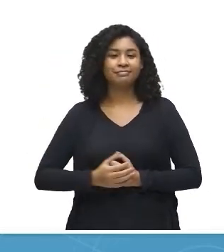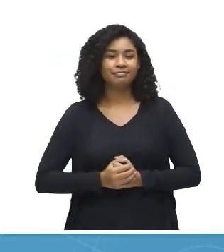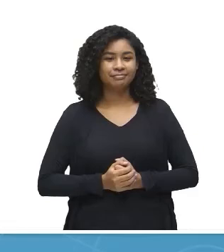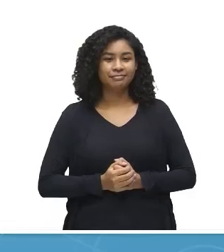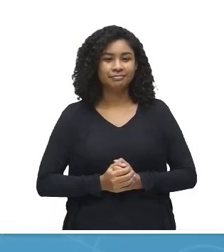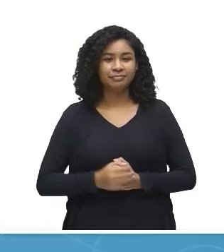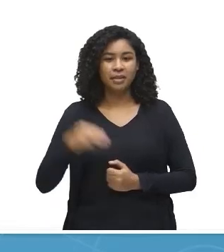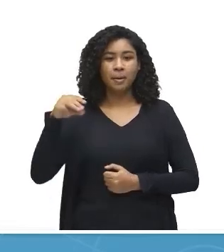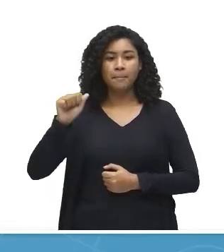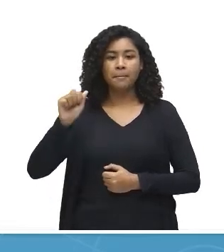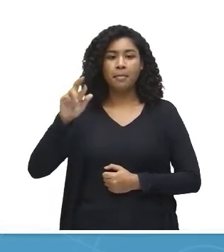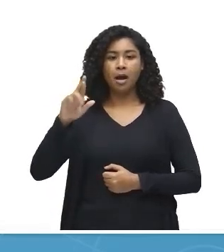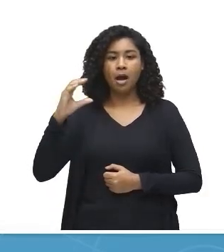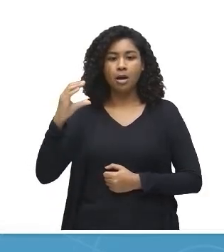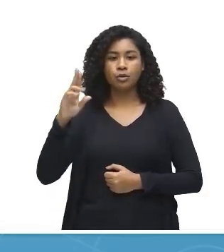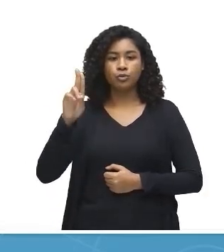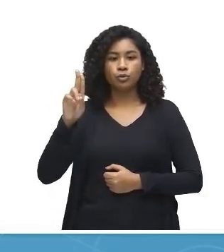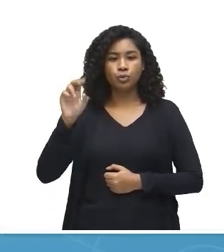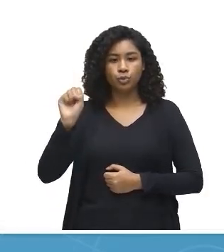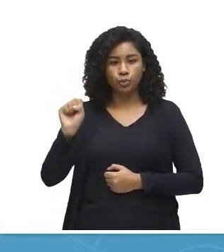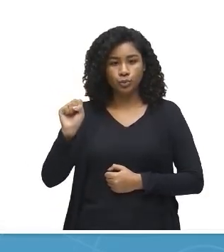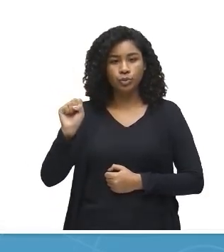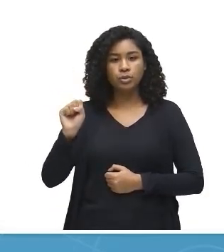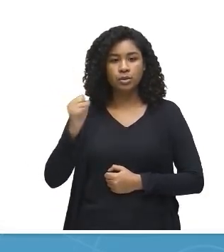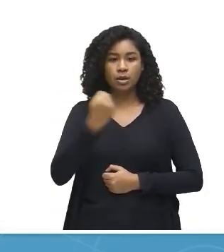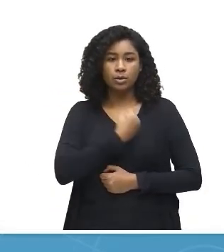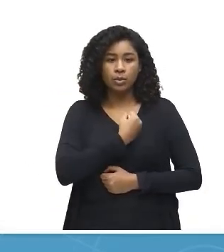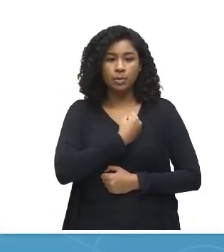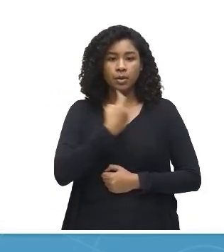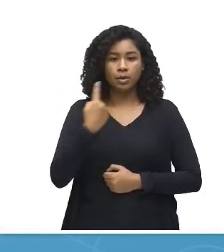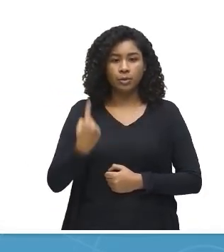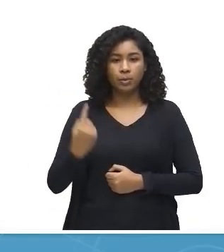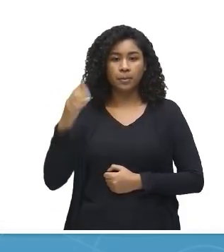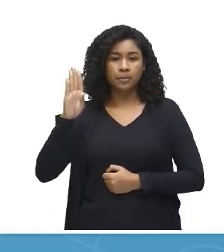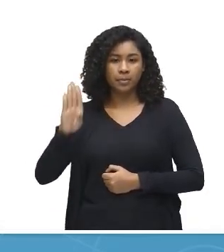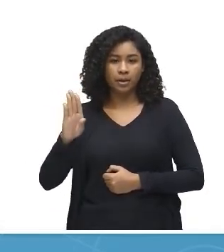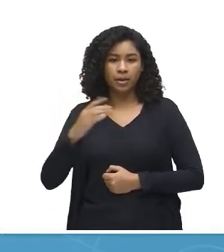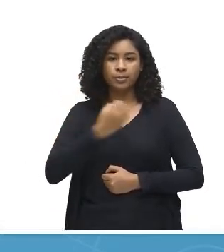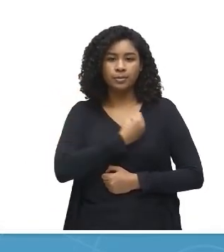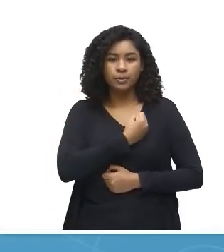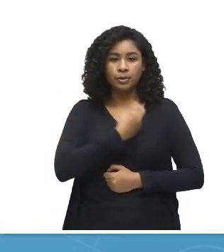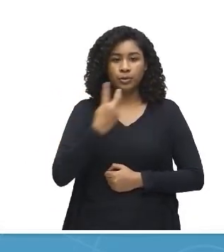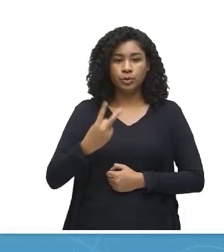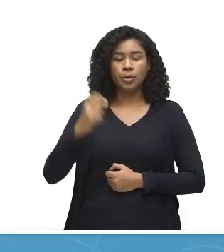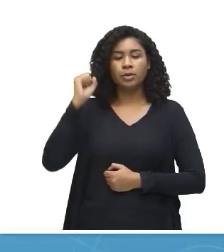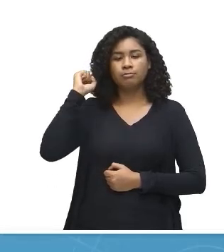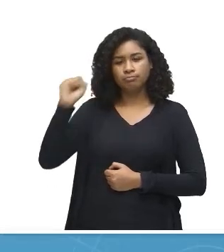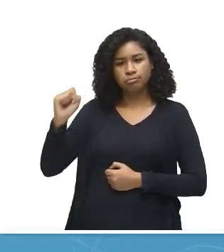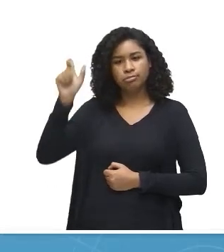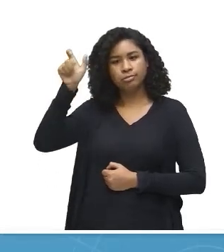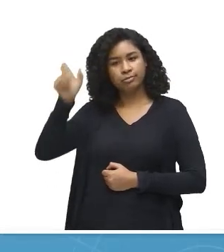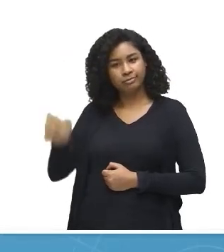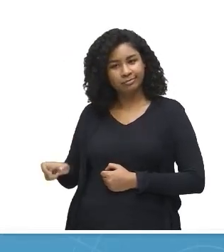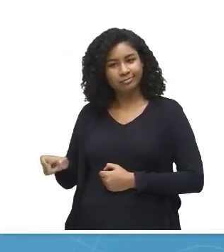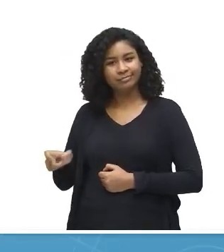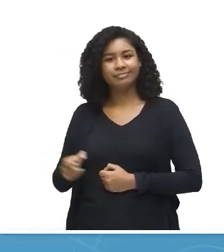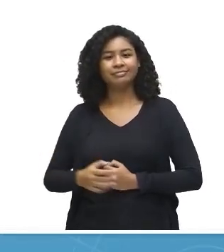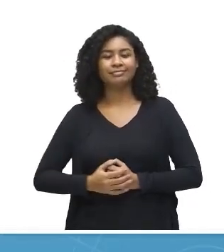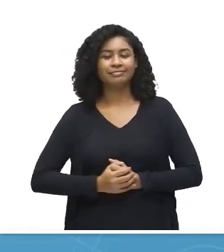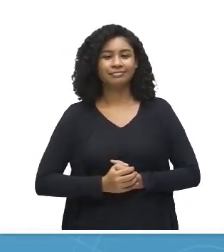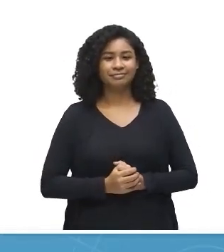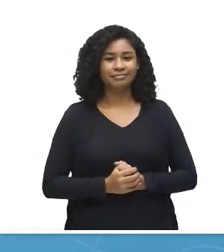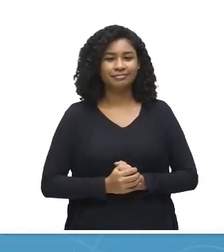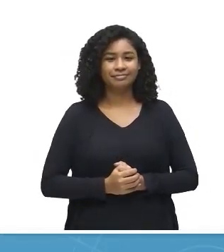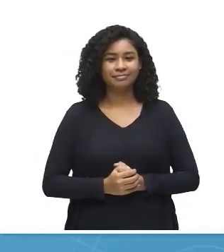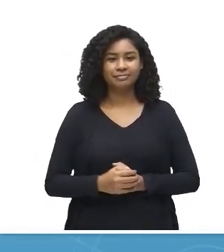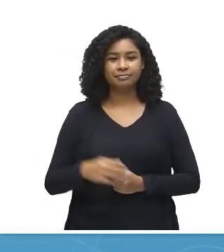Marcos Vinícius, que colocou aí na questão número 1 a letra B, na questão número 2 o assassinato do arquiduque.